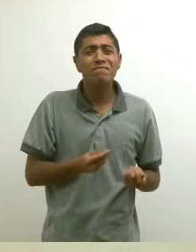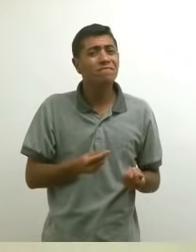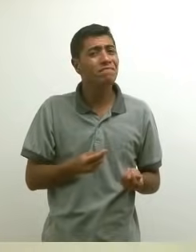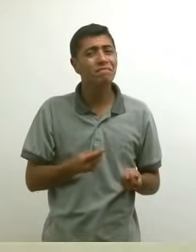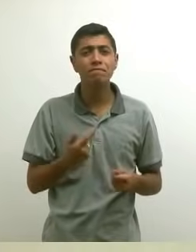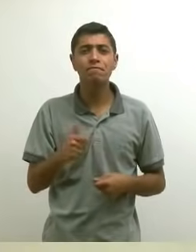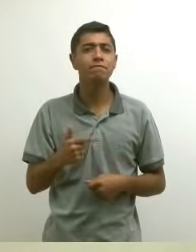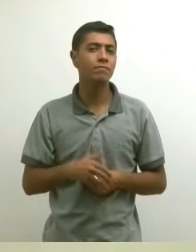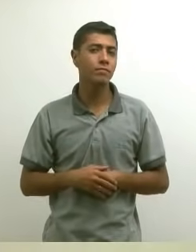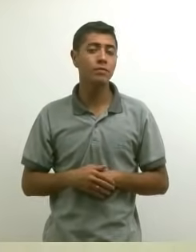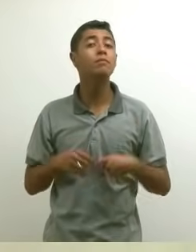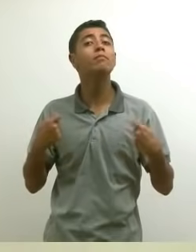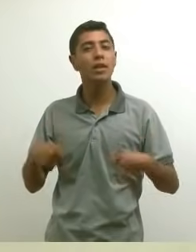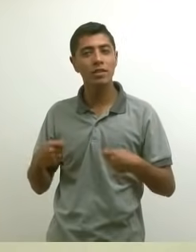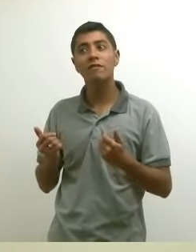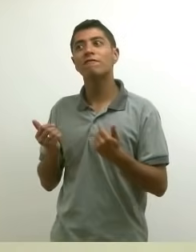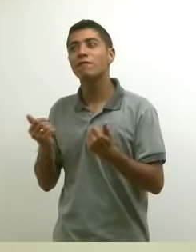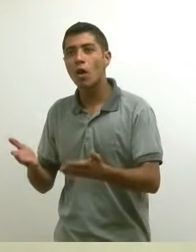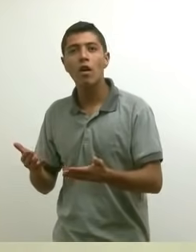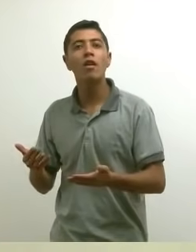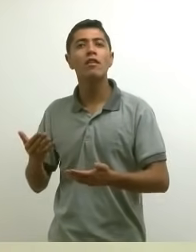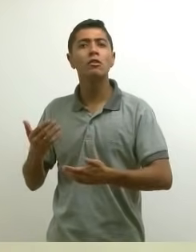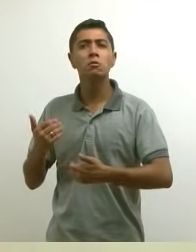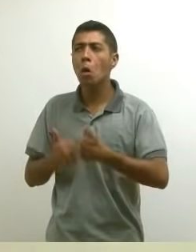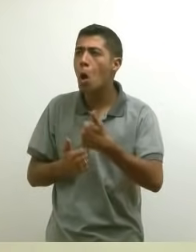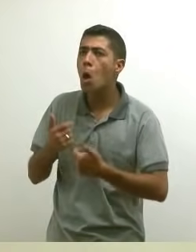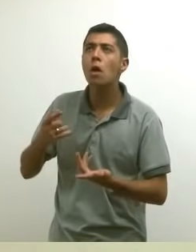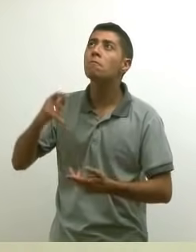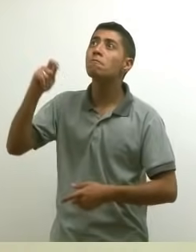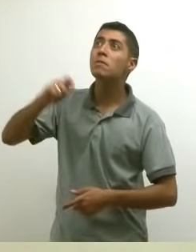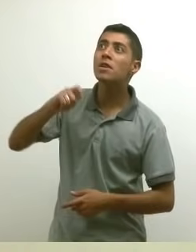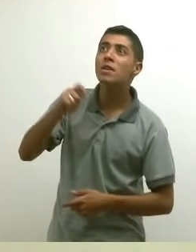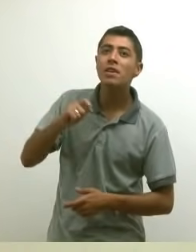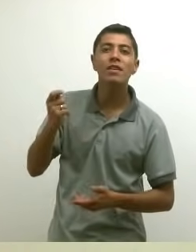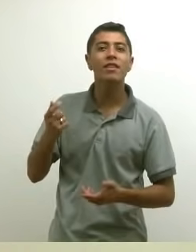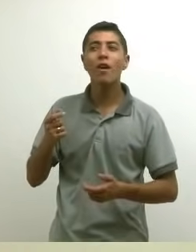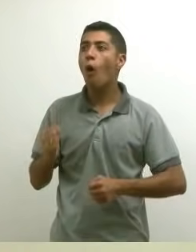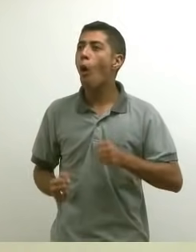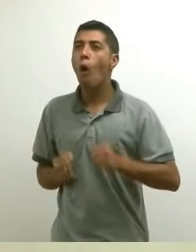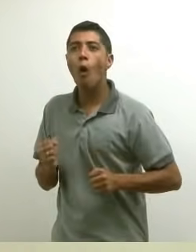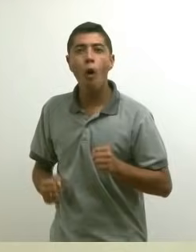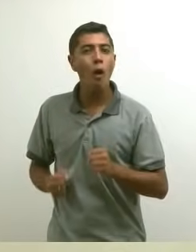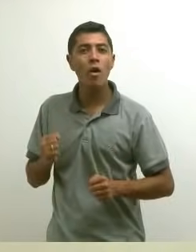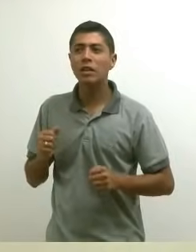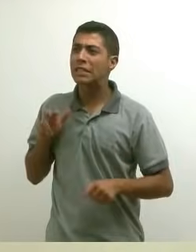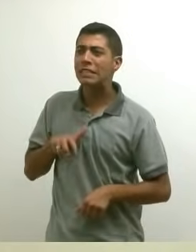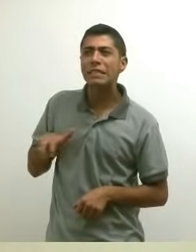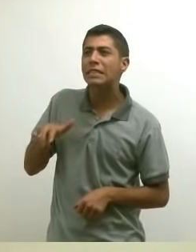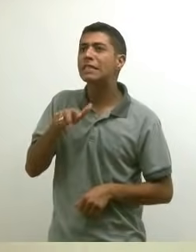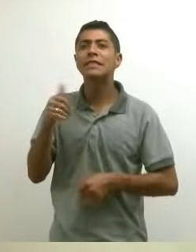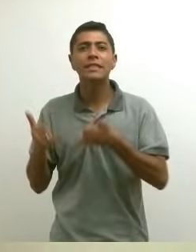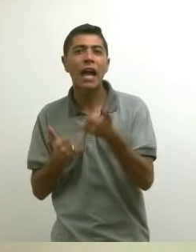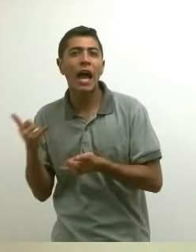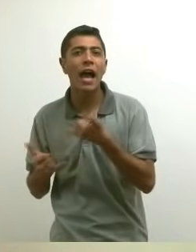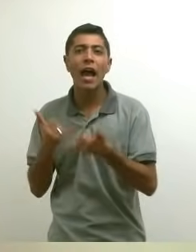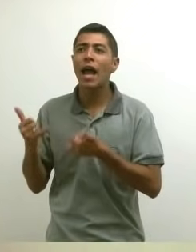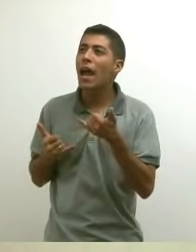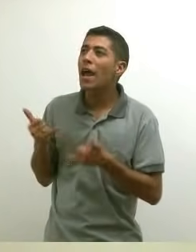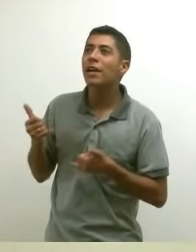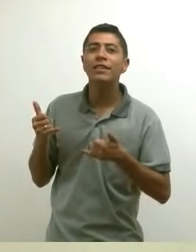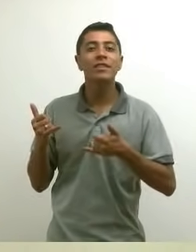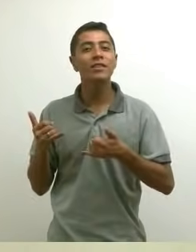aí dentro desse universo excluído dessas experiências maravilhosas da o técnico existiu tecnológico faz